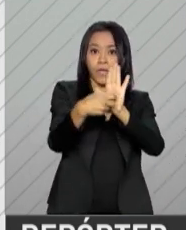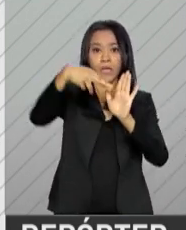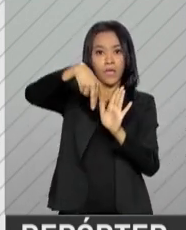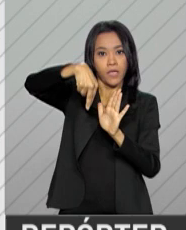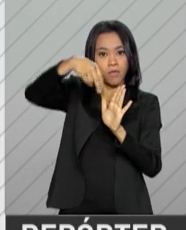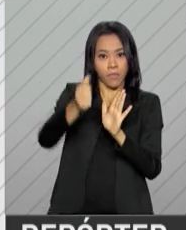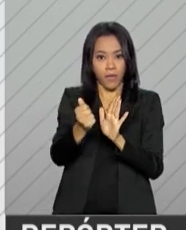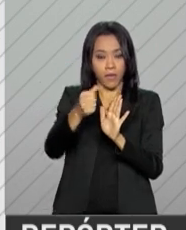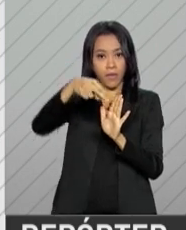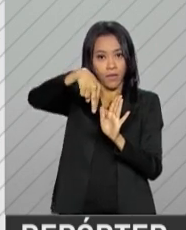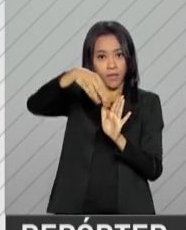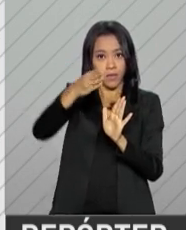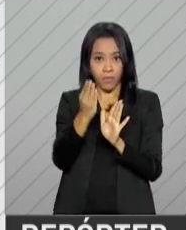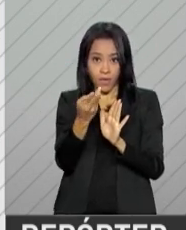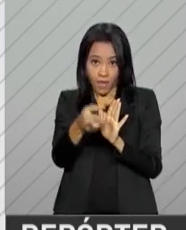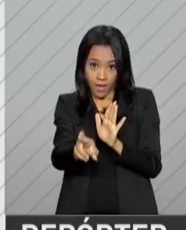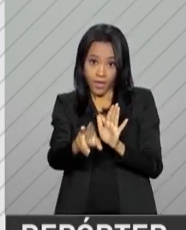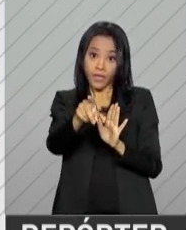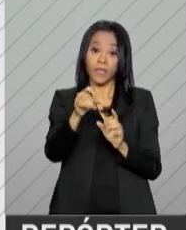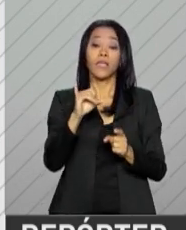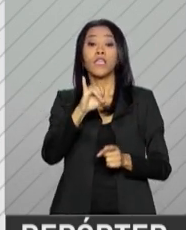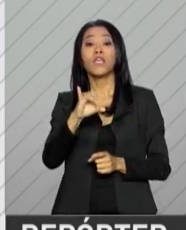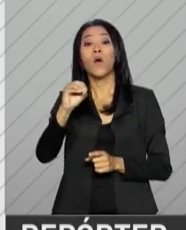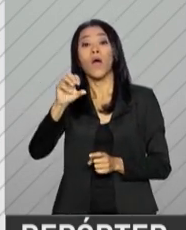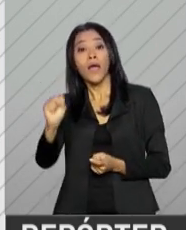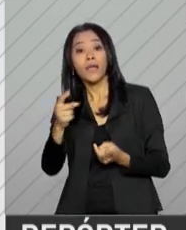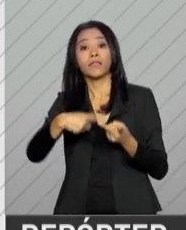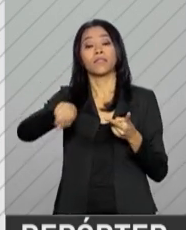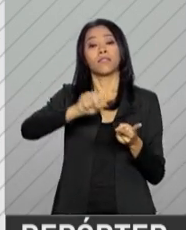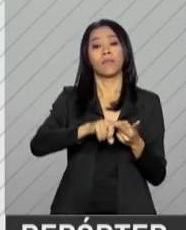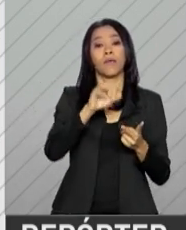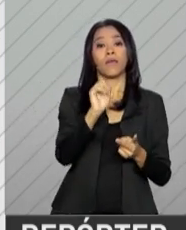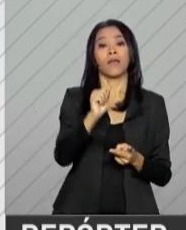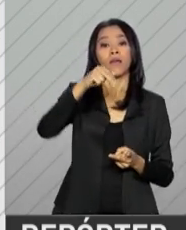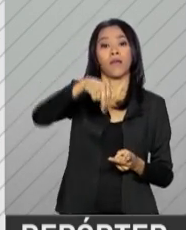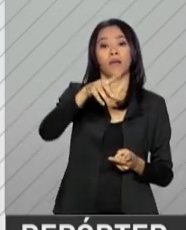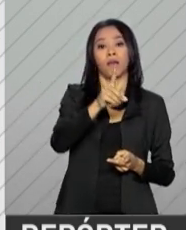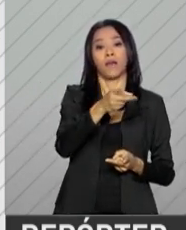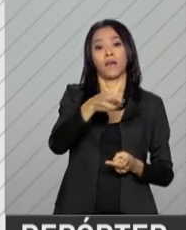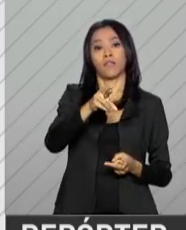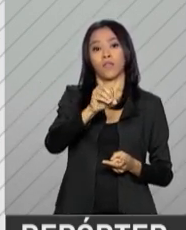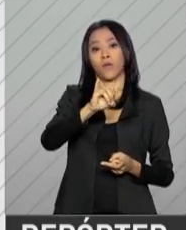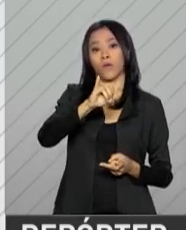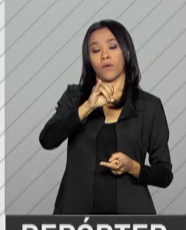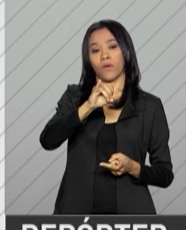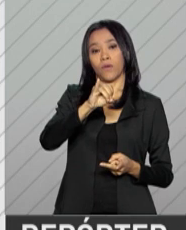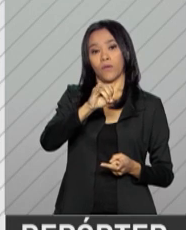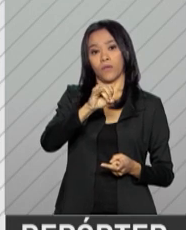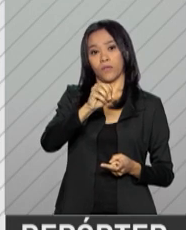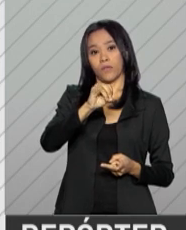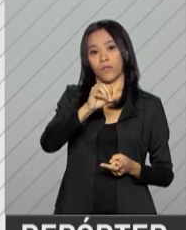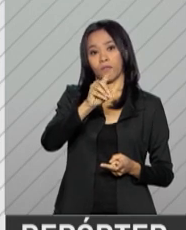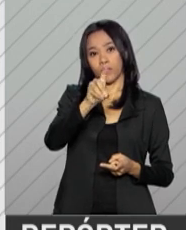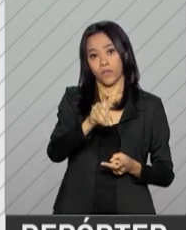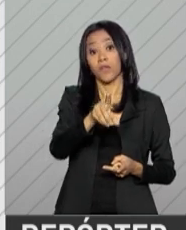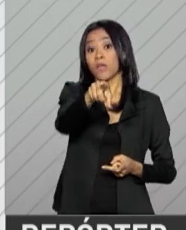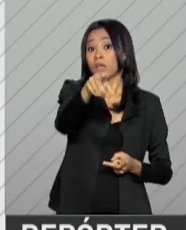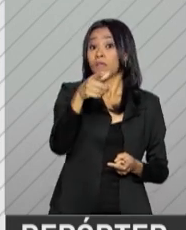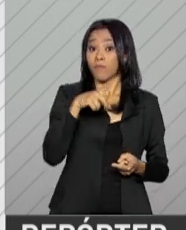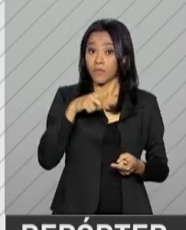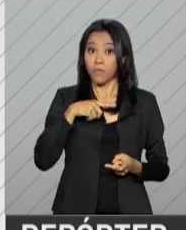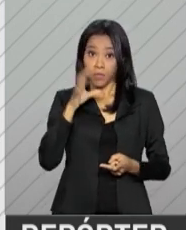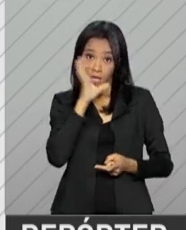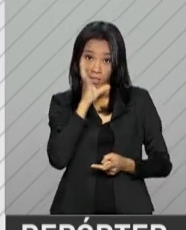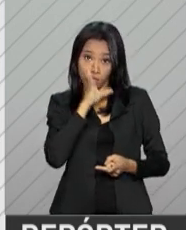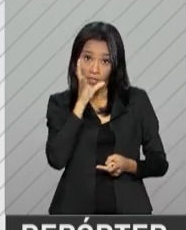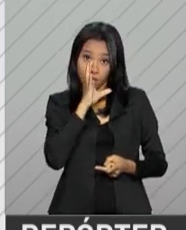está disponível para iOS e Android. Nele, além das ações do governo federal ao vivo, você